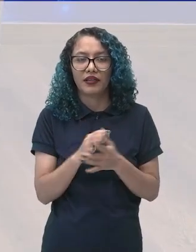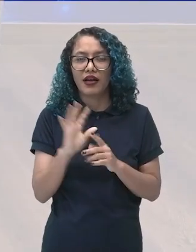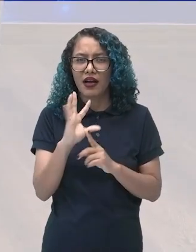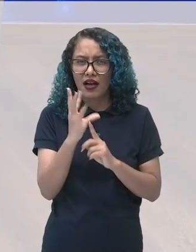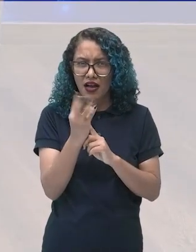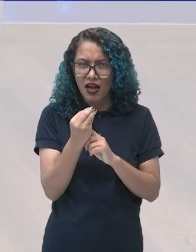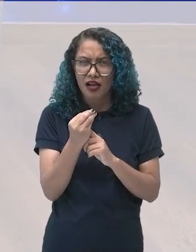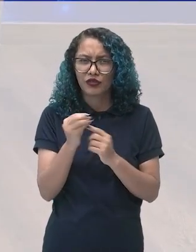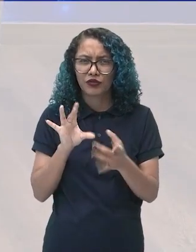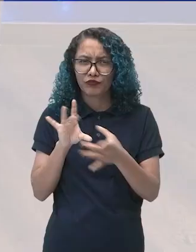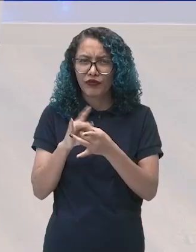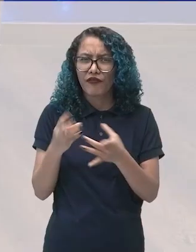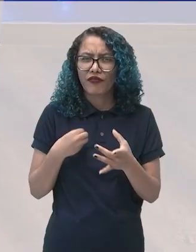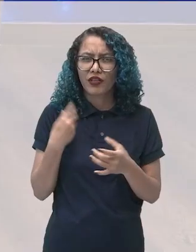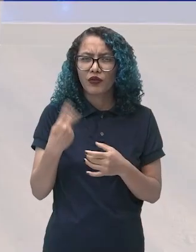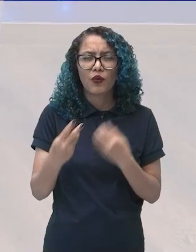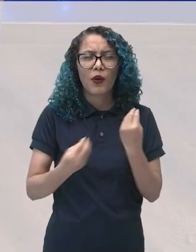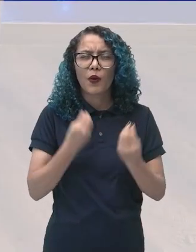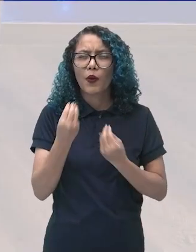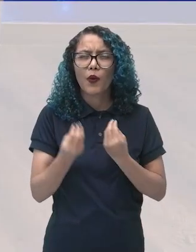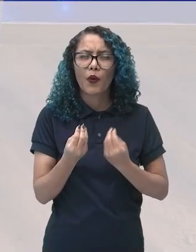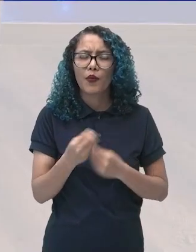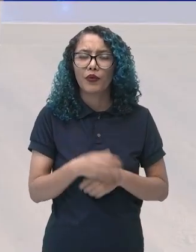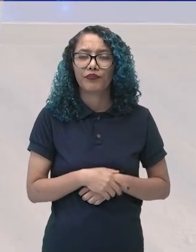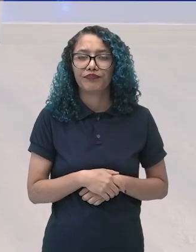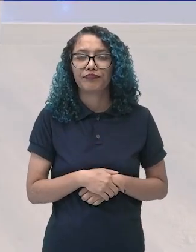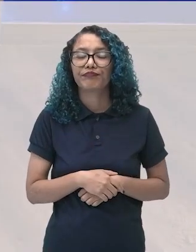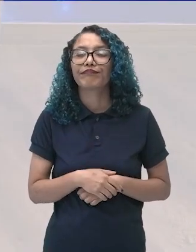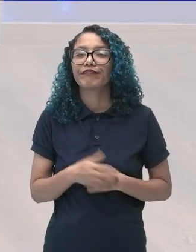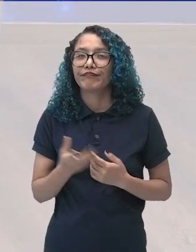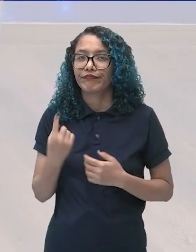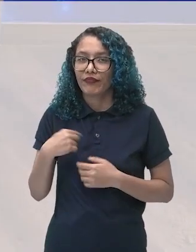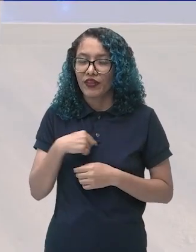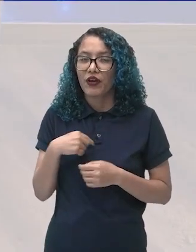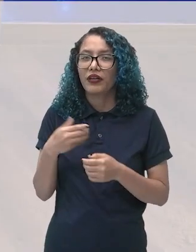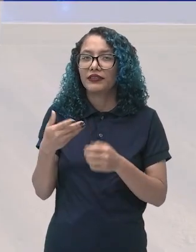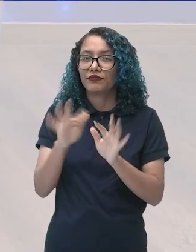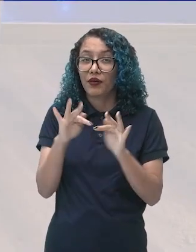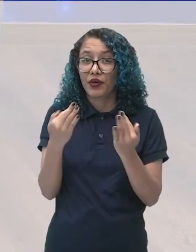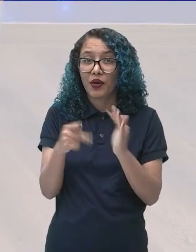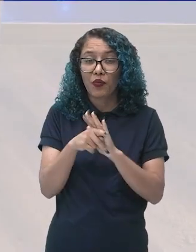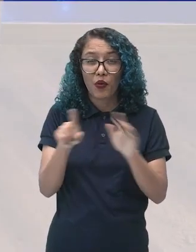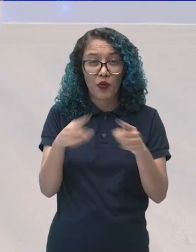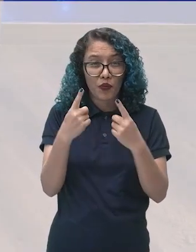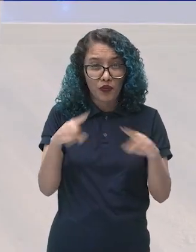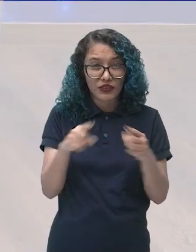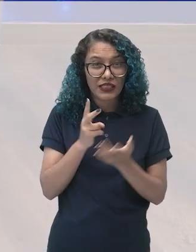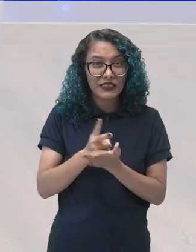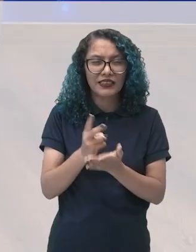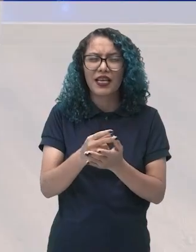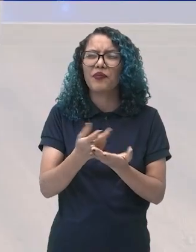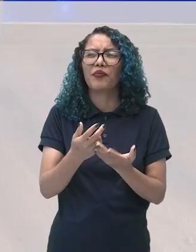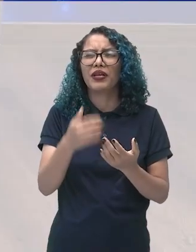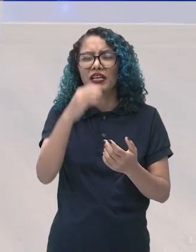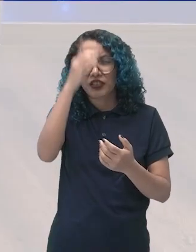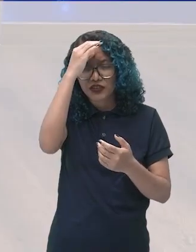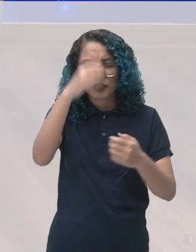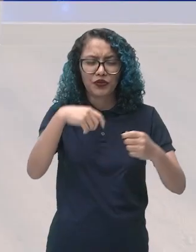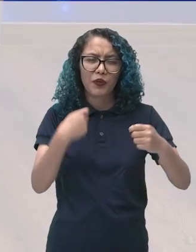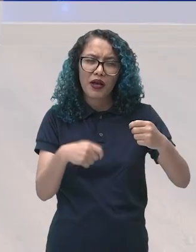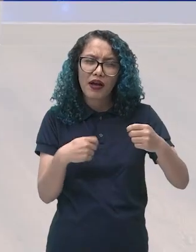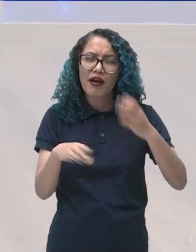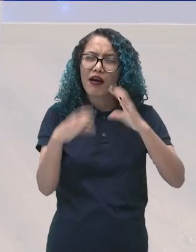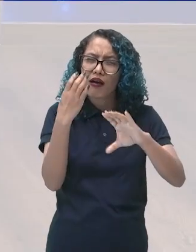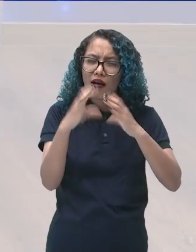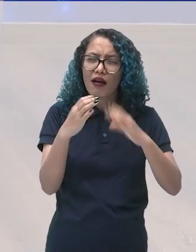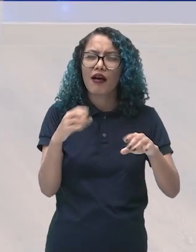fazer parte da sua vida. Então, nós somos uma família muito musical. Sempre tem um tio tocando, cantando. A